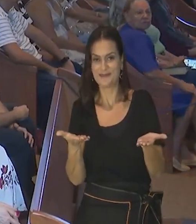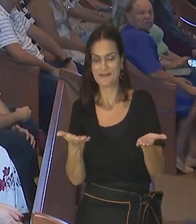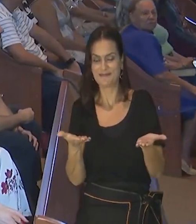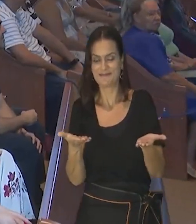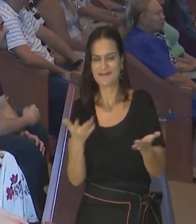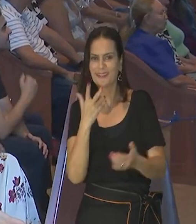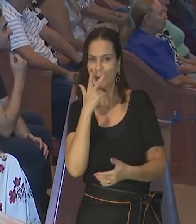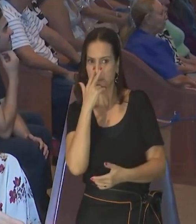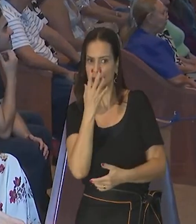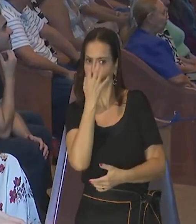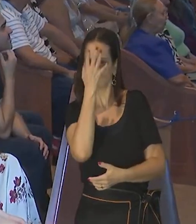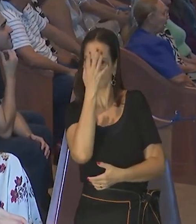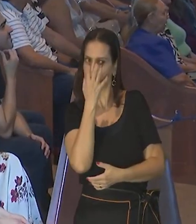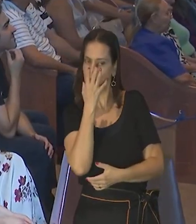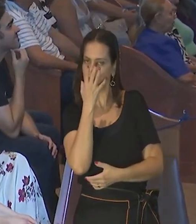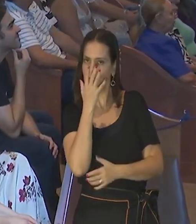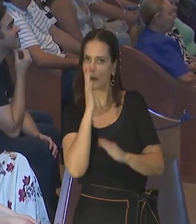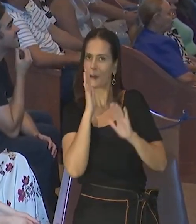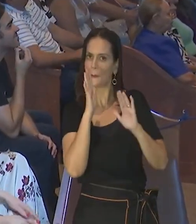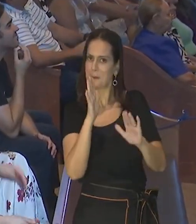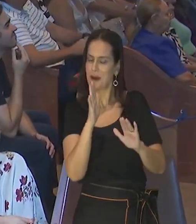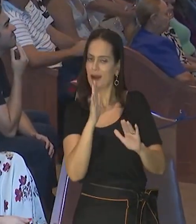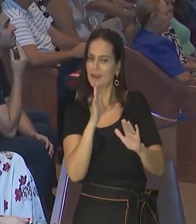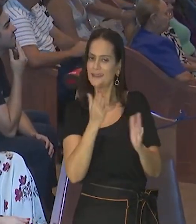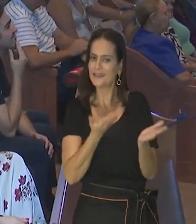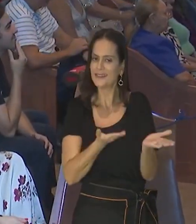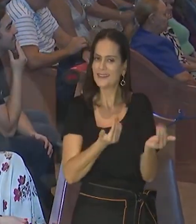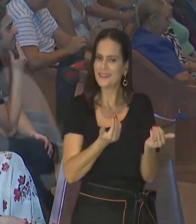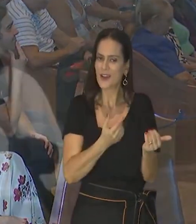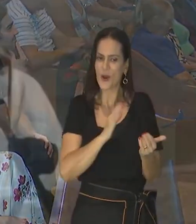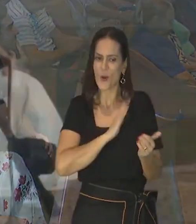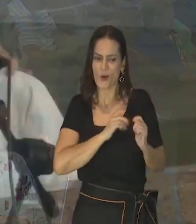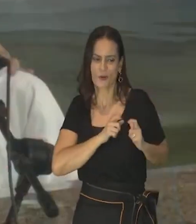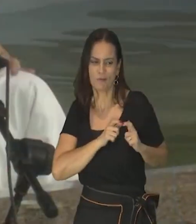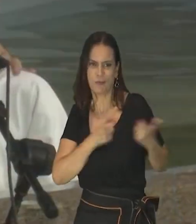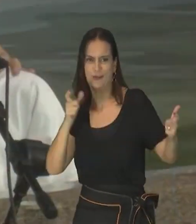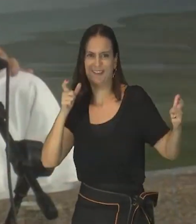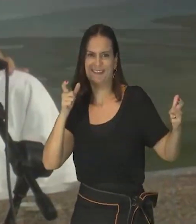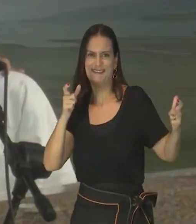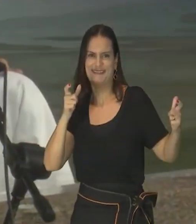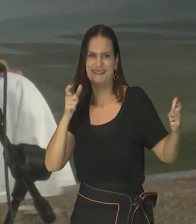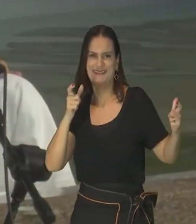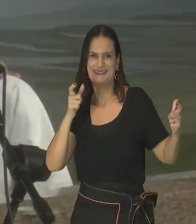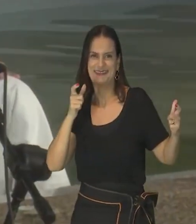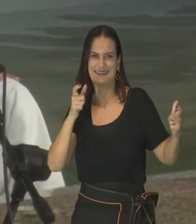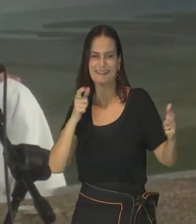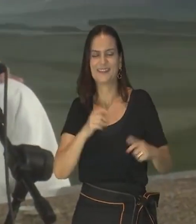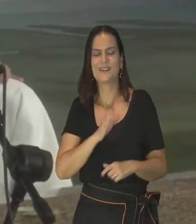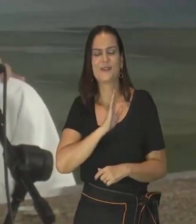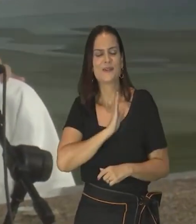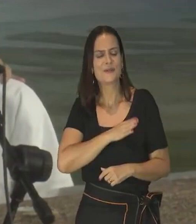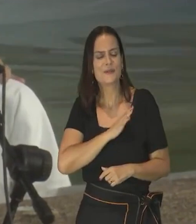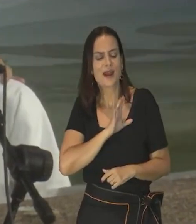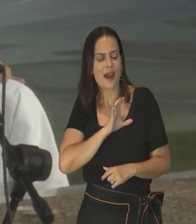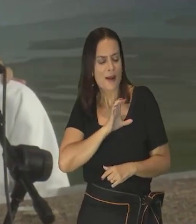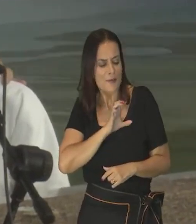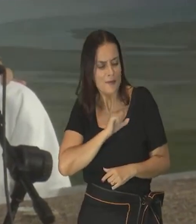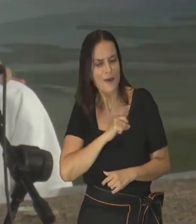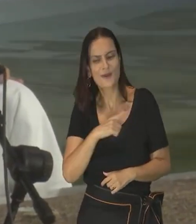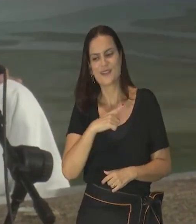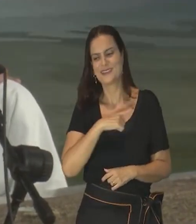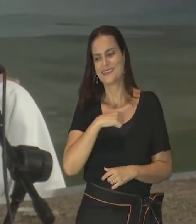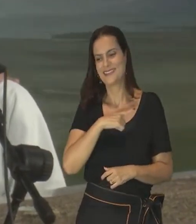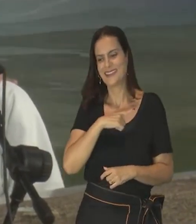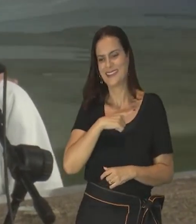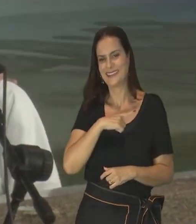Ele parece sério, mas ele é um menino com um coração gigante. Um menino com um coração amoroso.